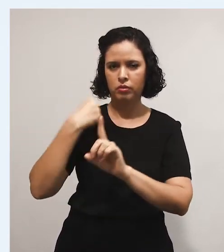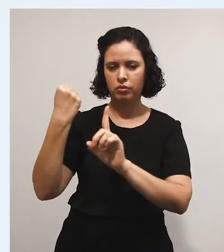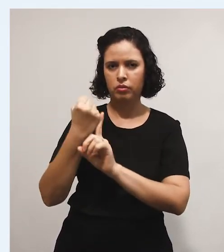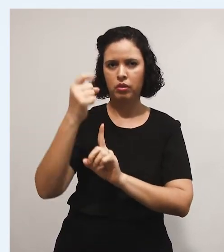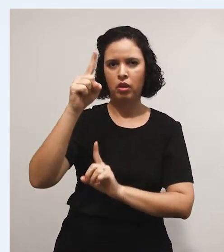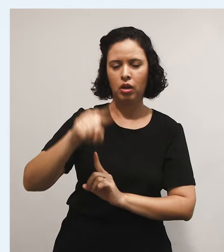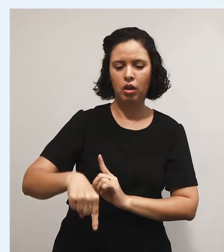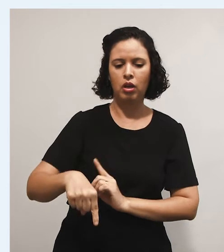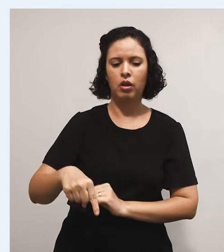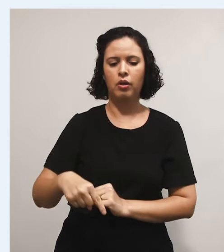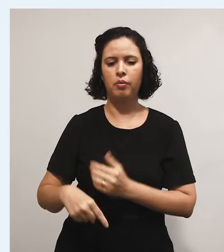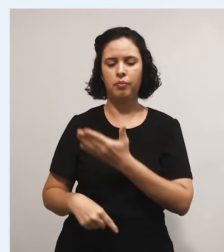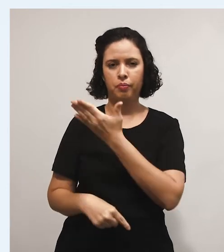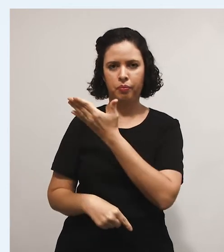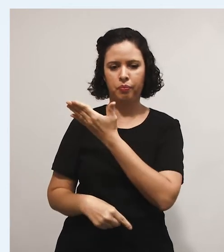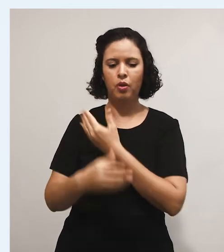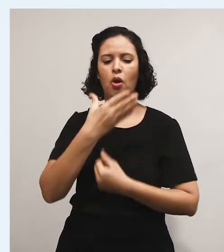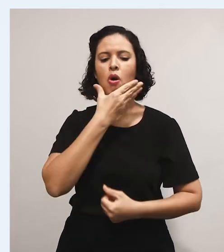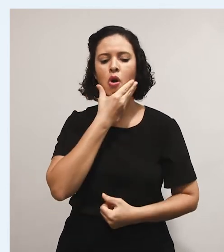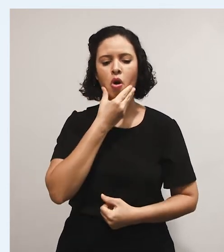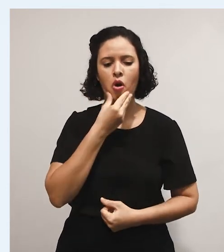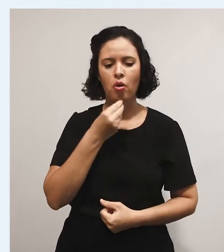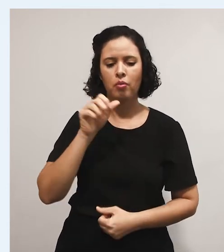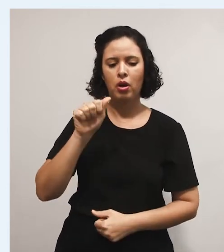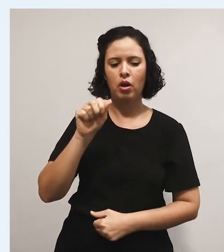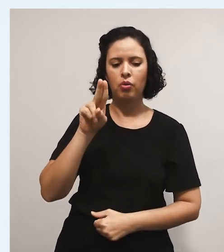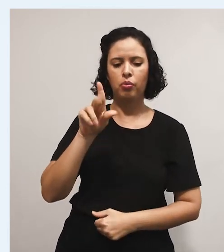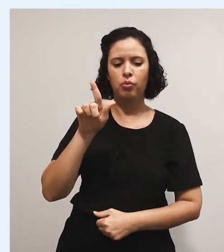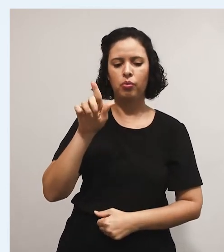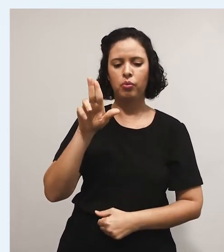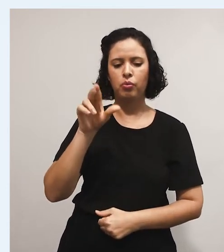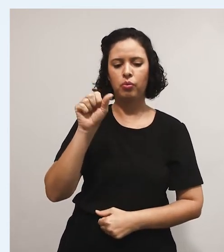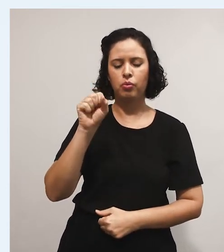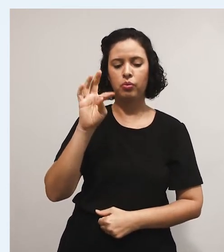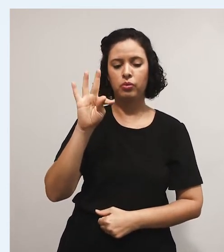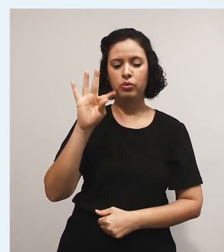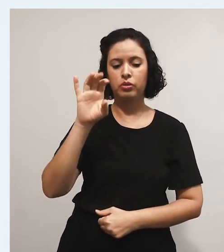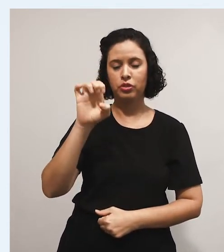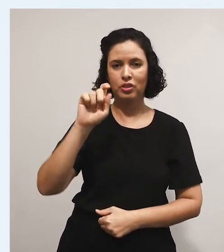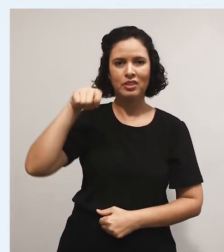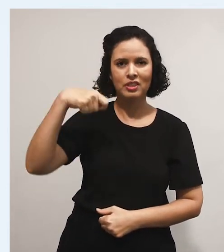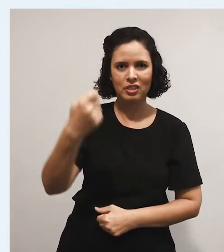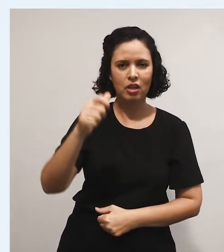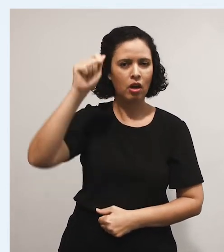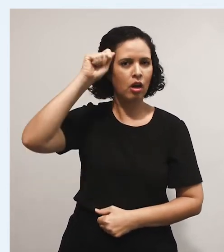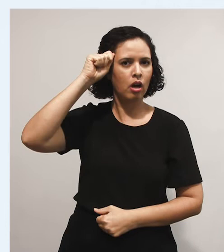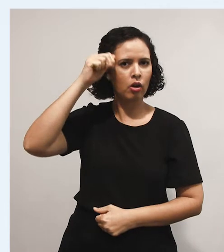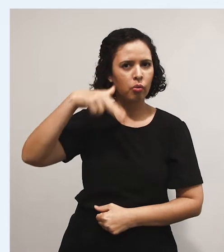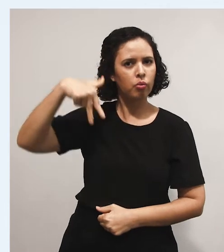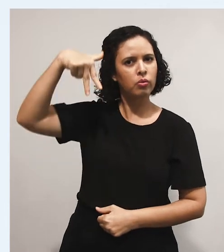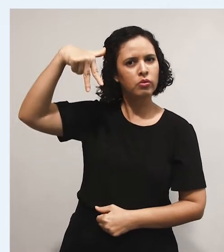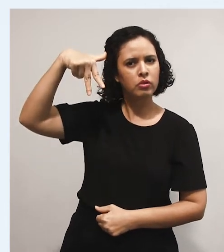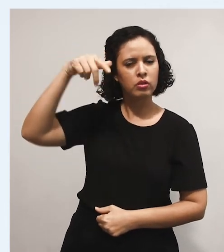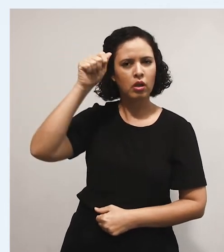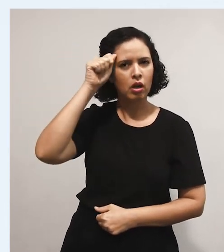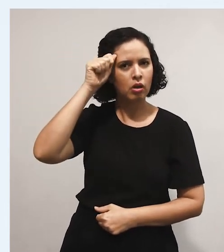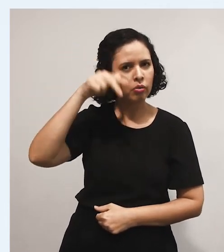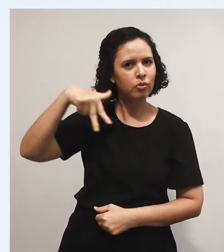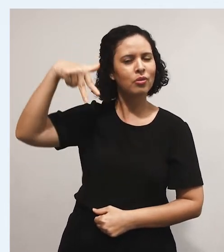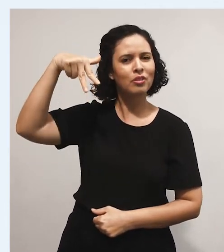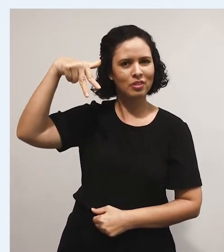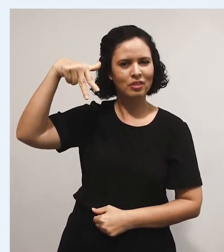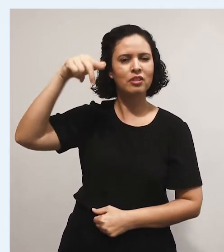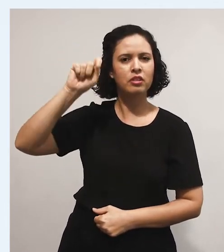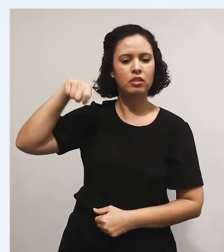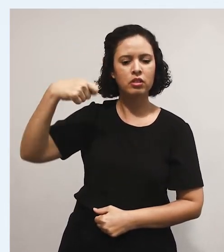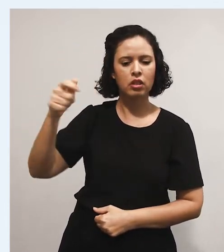o Auguste Comte, esse sujeito que viveu no finalzinho do século XVIII e